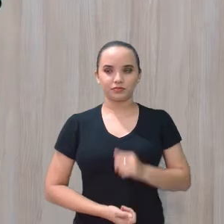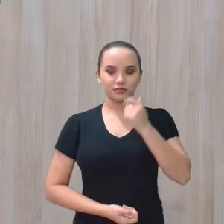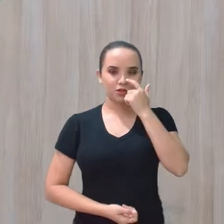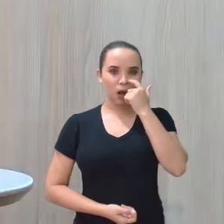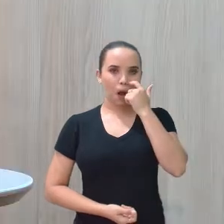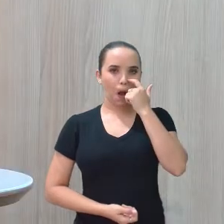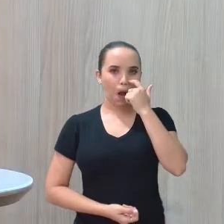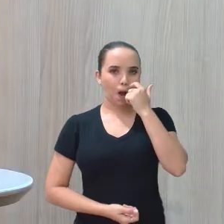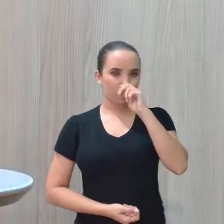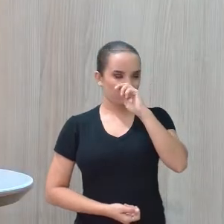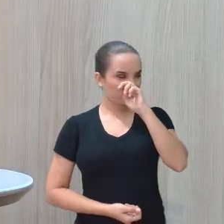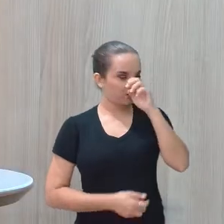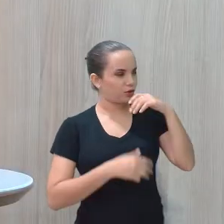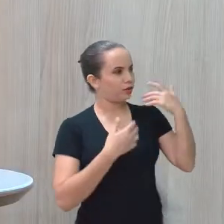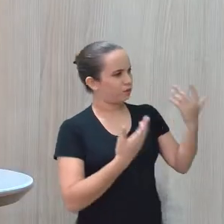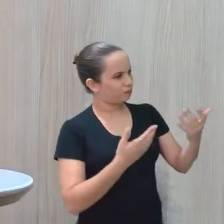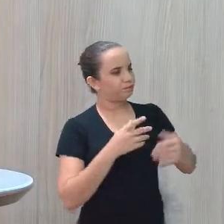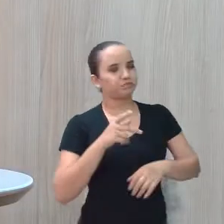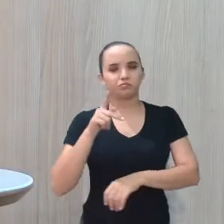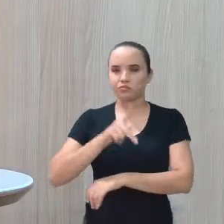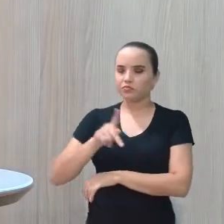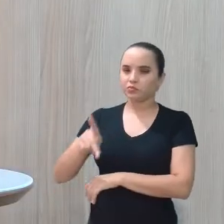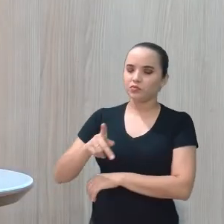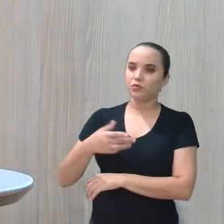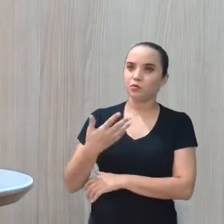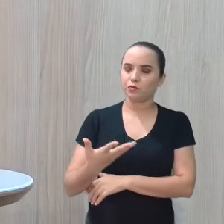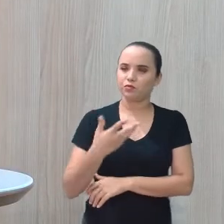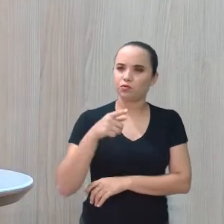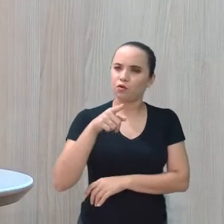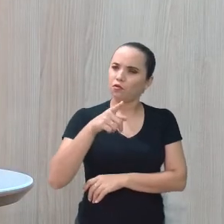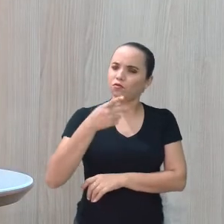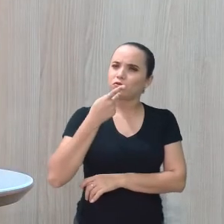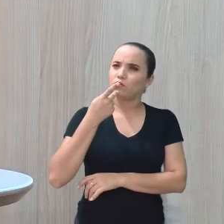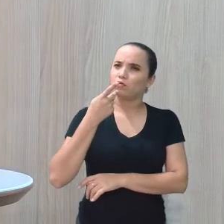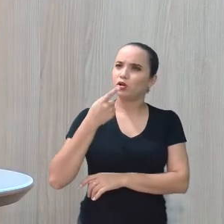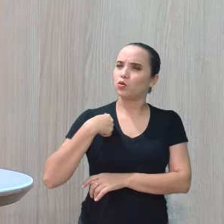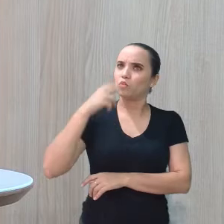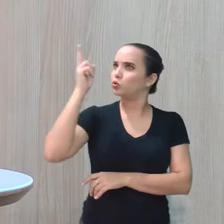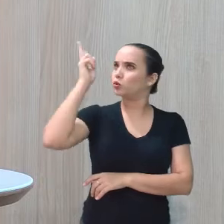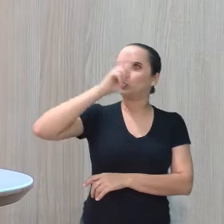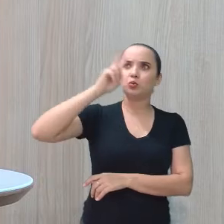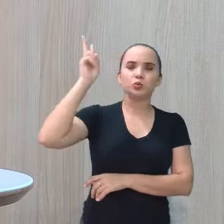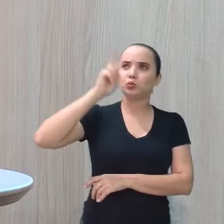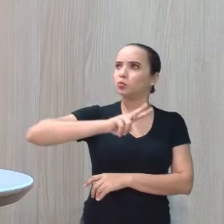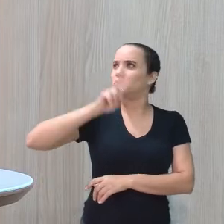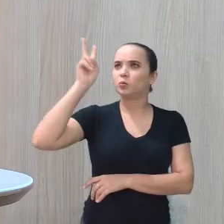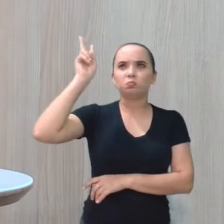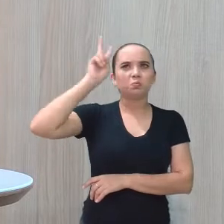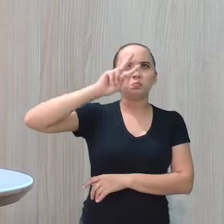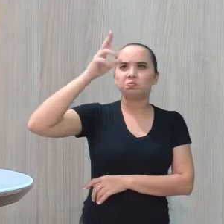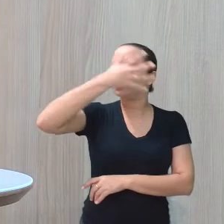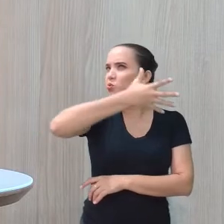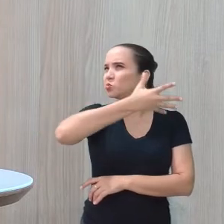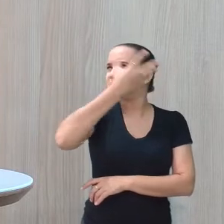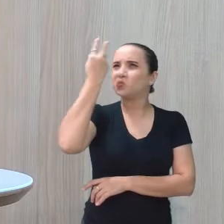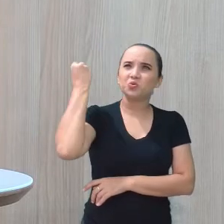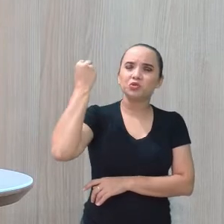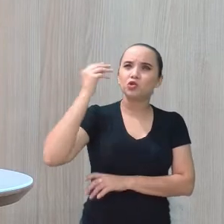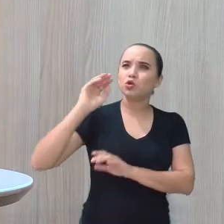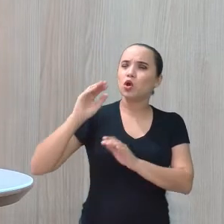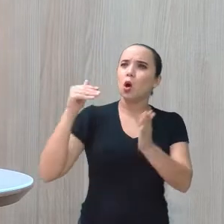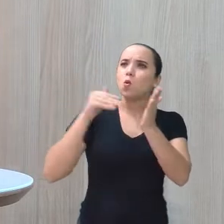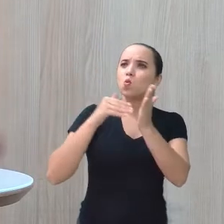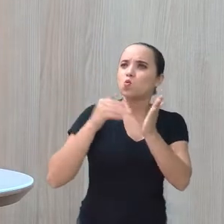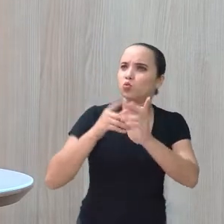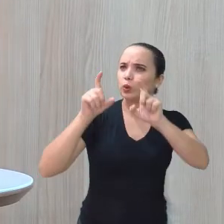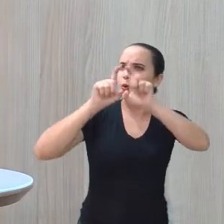Professora Adriana, você levantou agora um ponto. Eu não lembro qual foi a última manchete que eu vi. Foi, professora Camila. Mas sabe por quê? Eu acho que é porque a gente